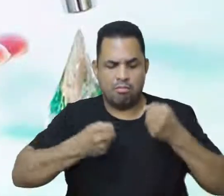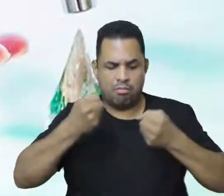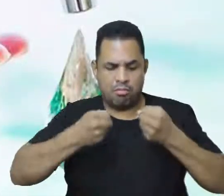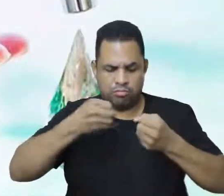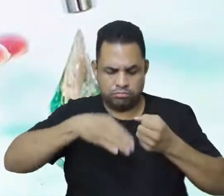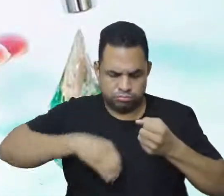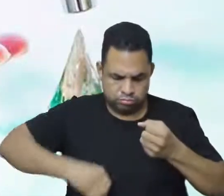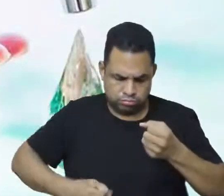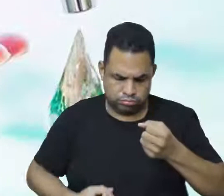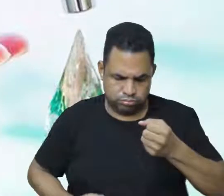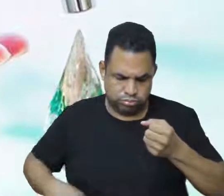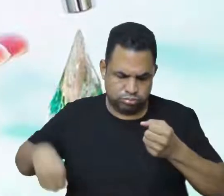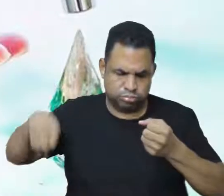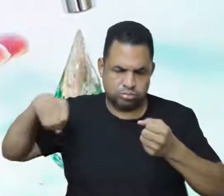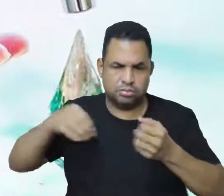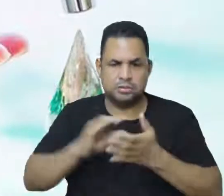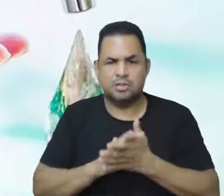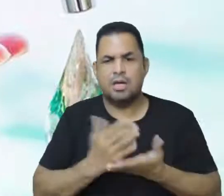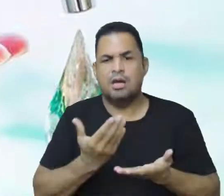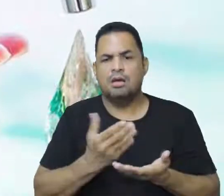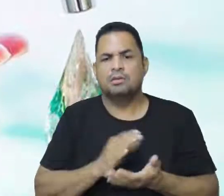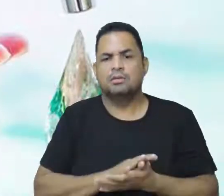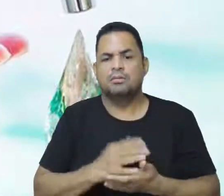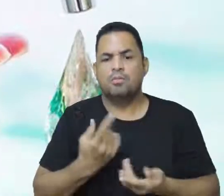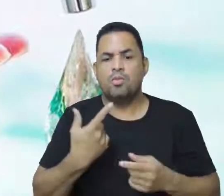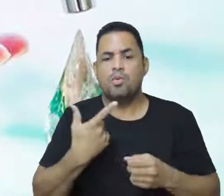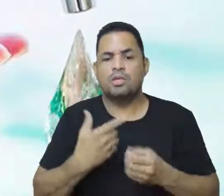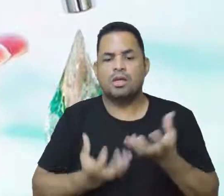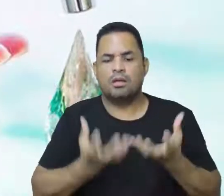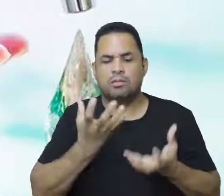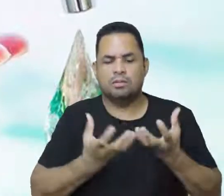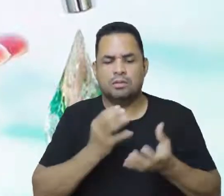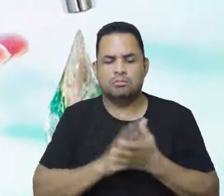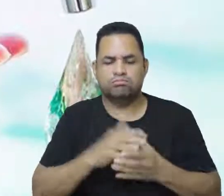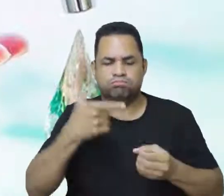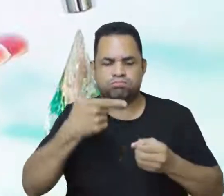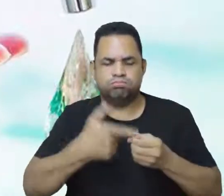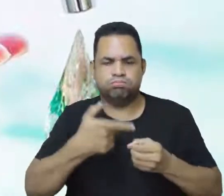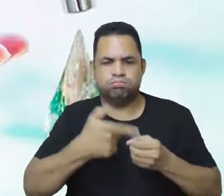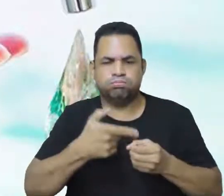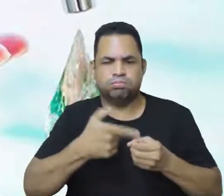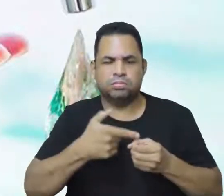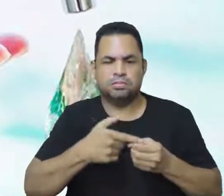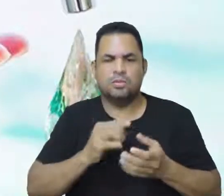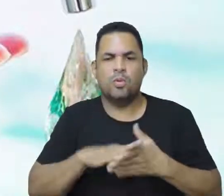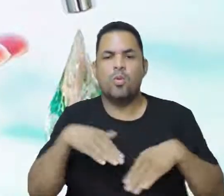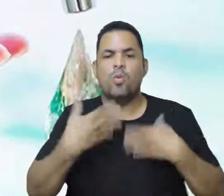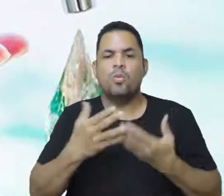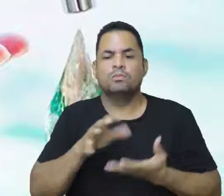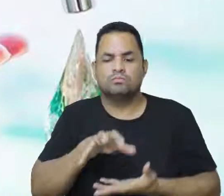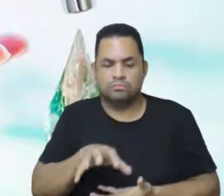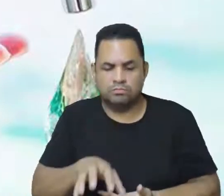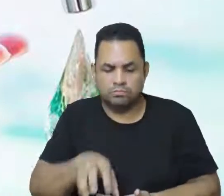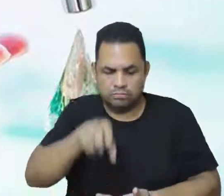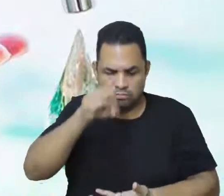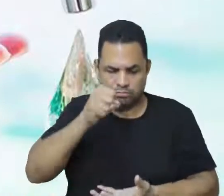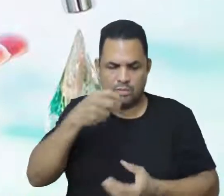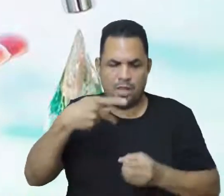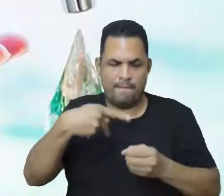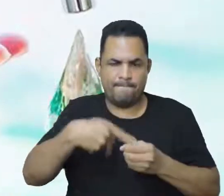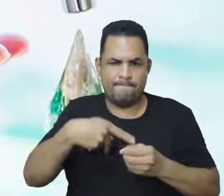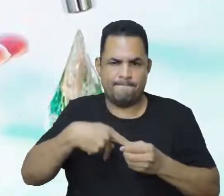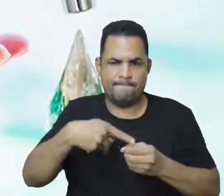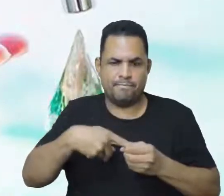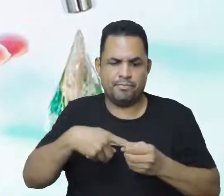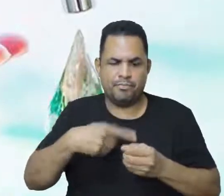sai da chaminé, já é secundário, porque ele está queimando a gasolina. Agora, quando retira o petróleo, que